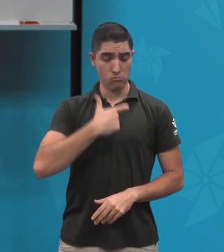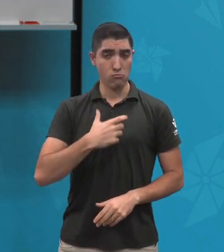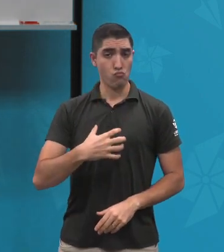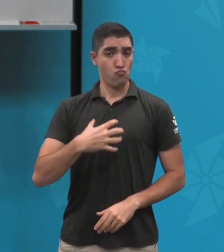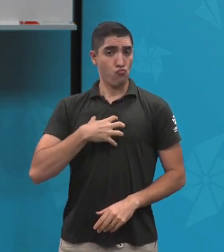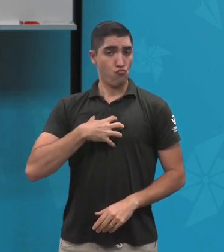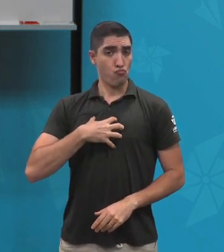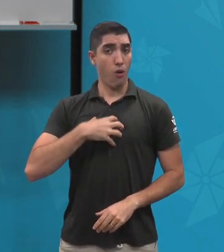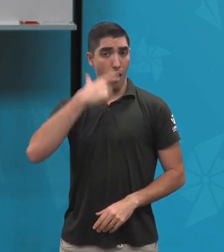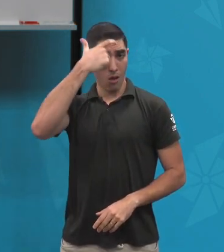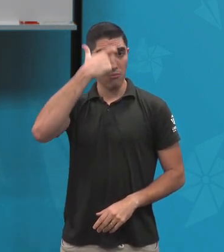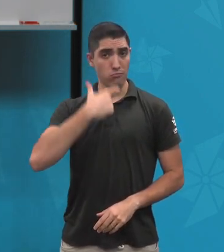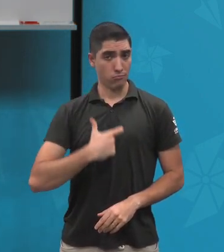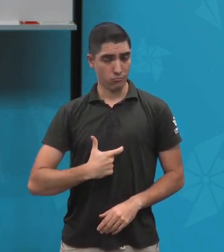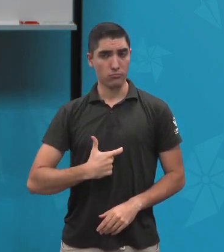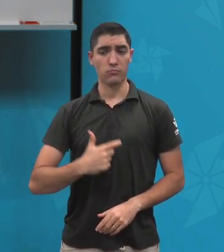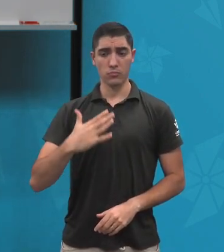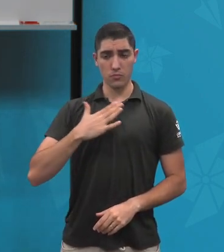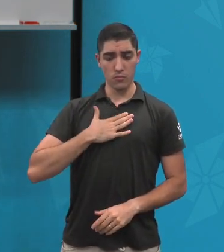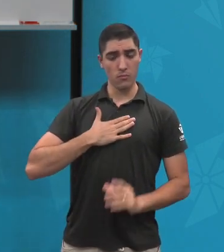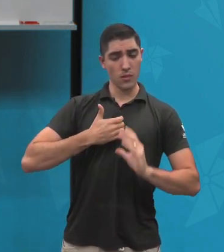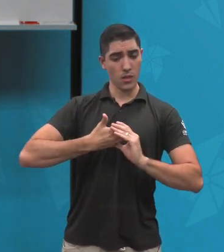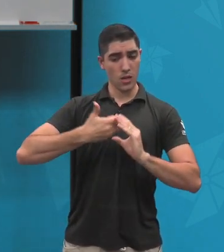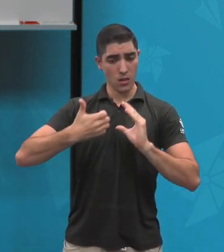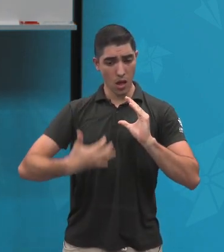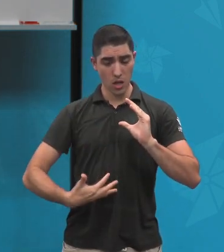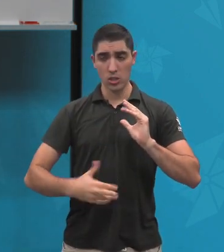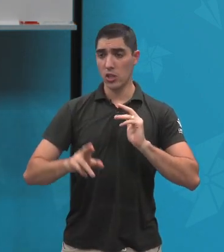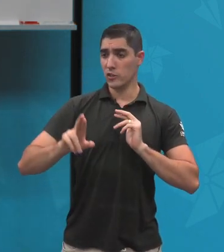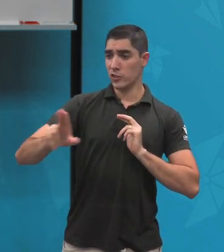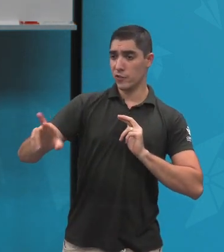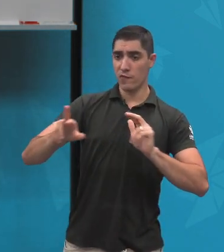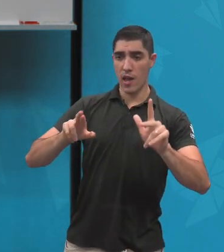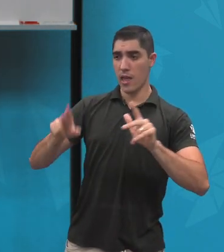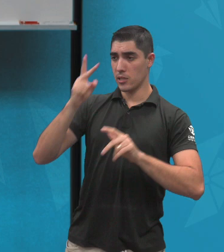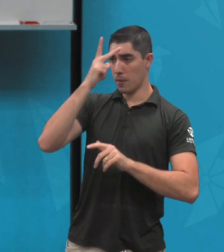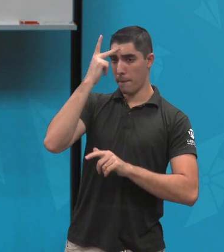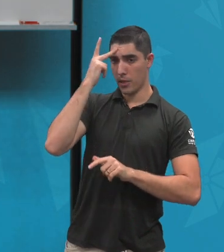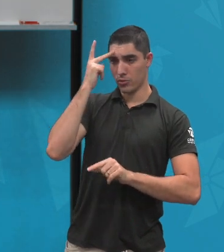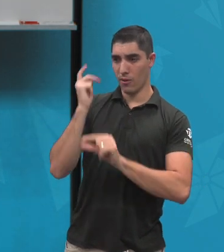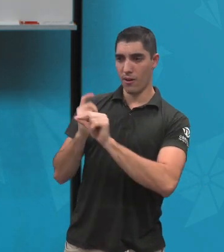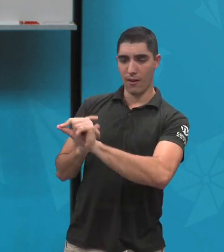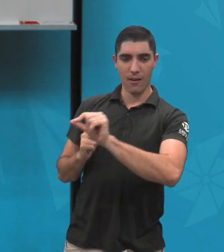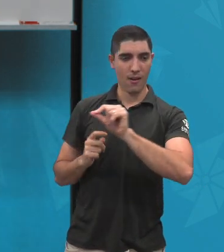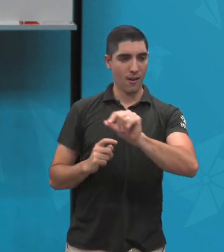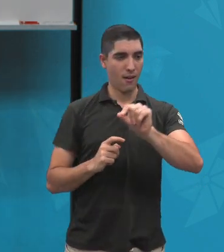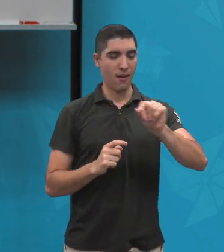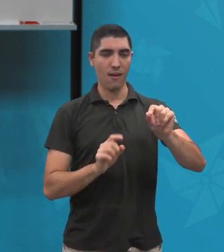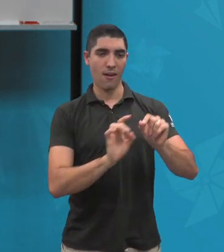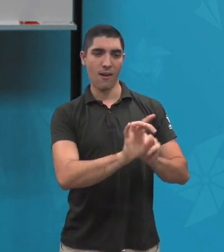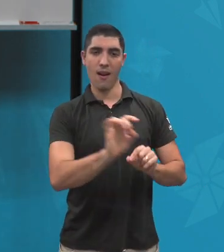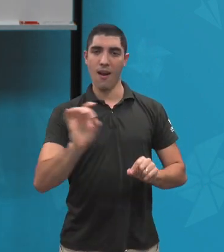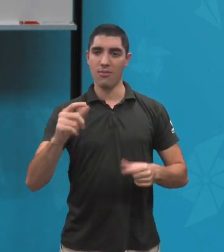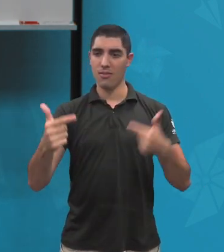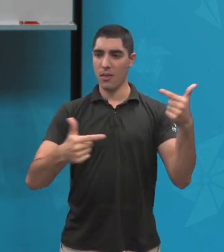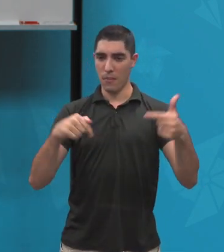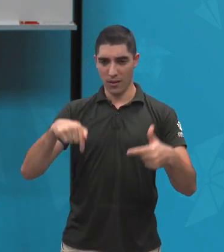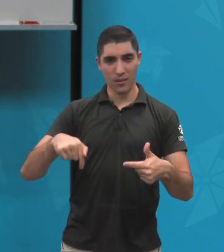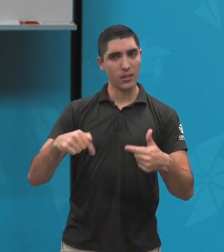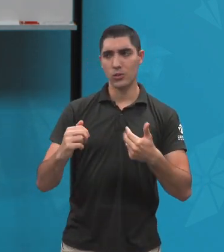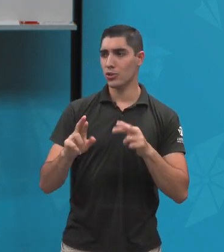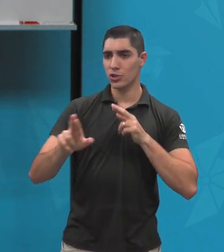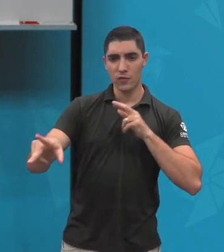tenho características que me distinguem das pessoas que estão aqui do estúdio e, ao mesmo tempo, cada um de